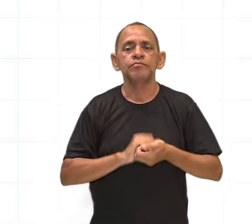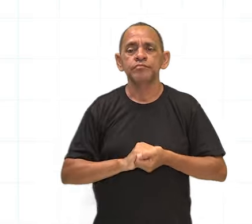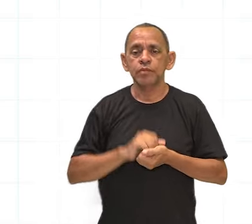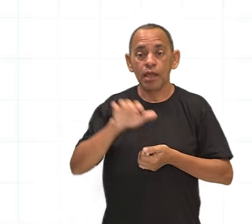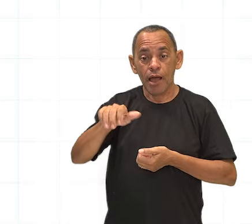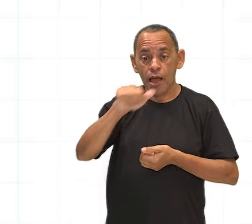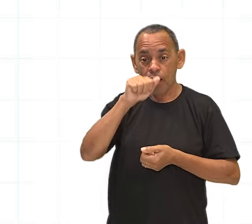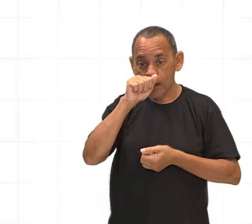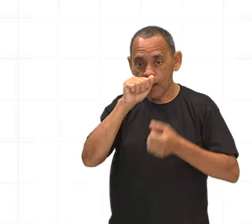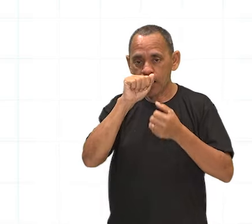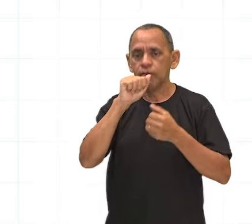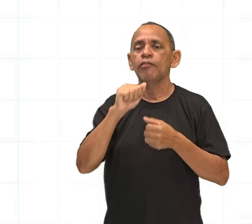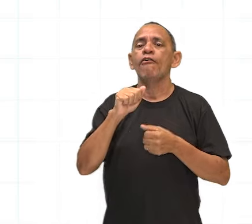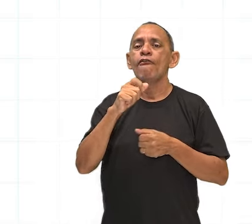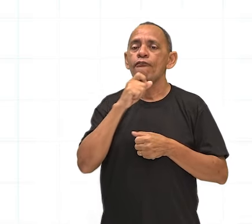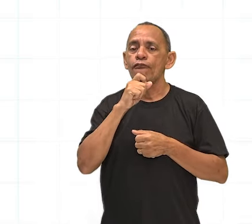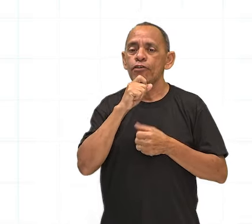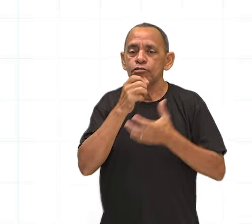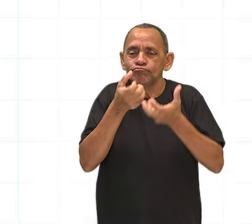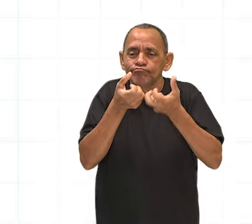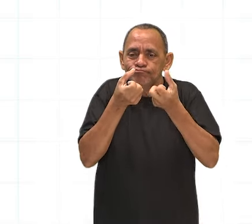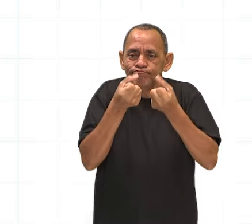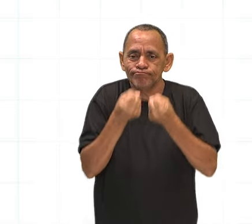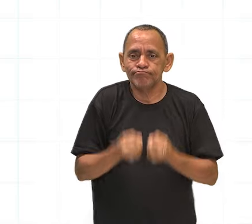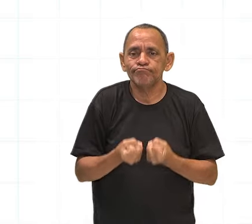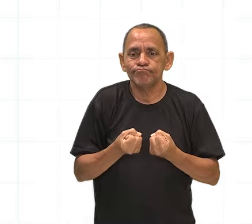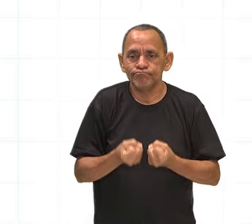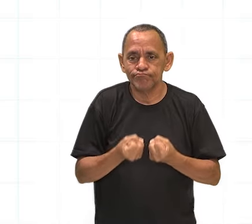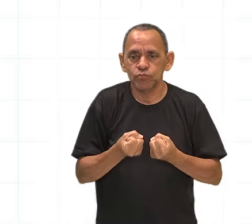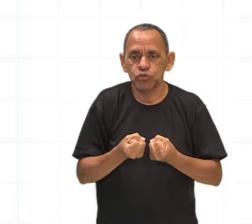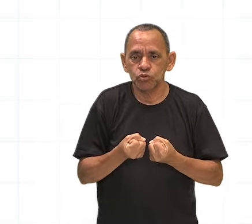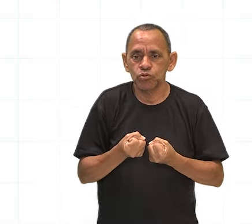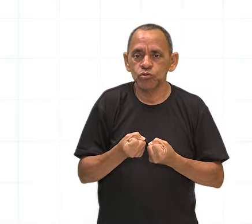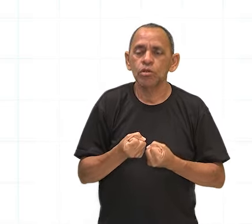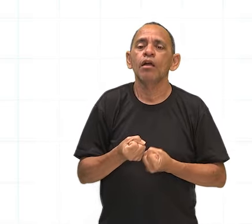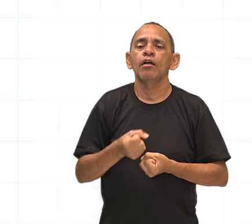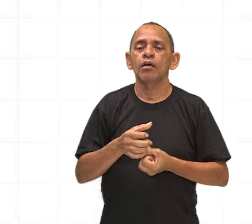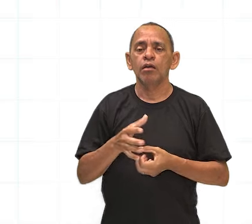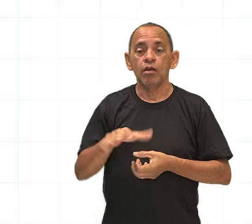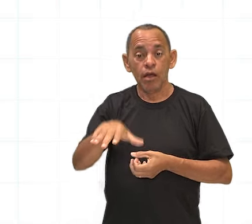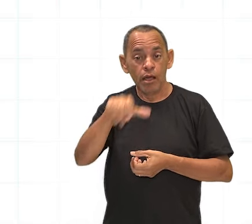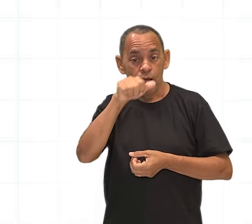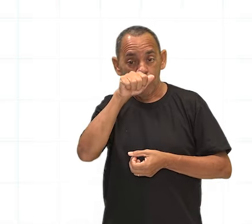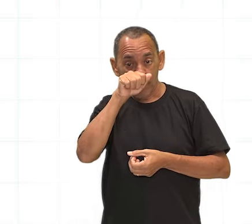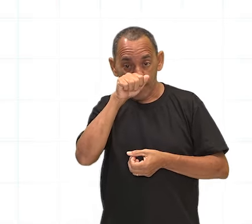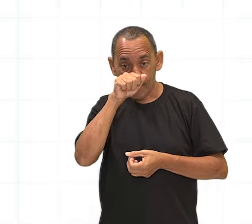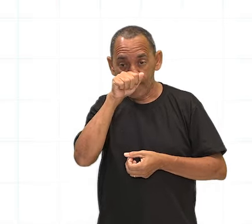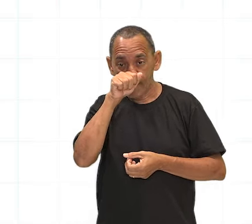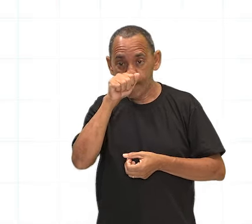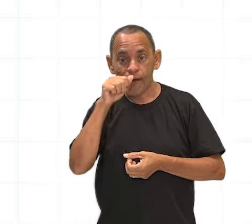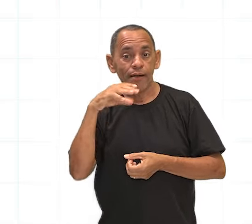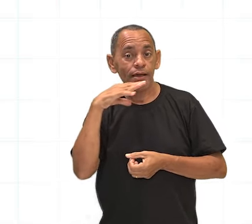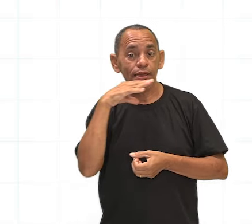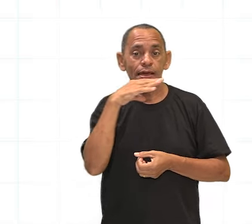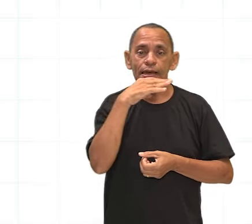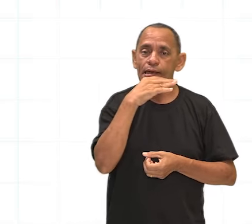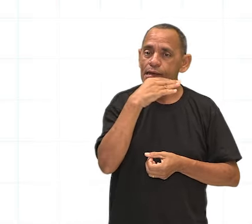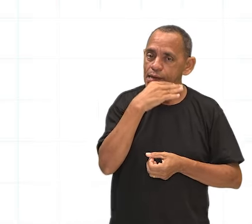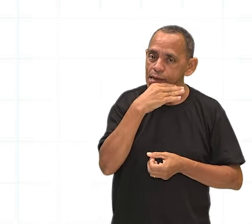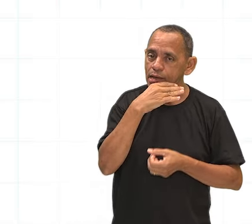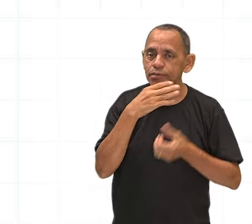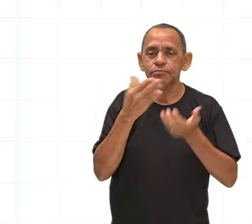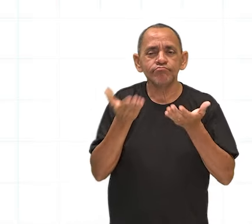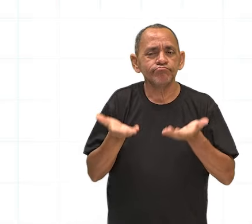é mais pesado e ele costuma descer. Já o ar quente, ele é mais leve e ele